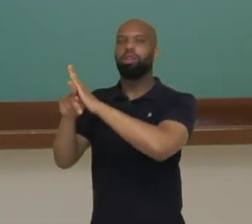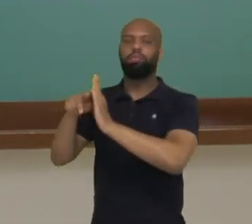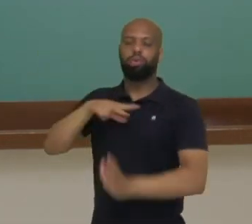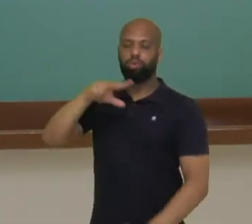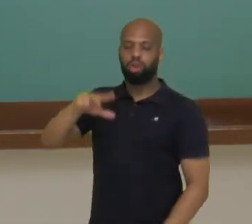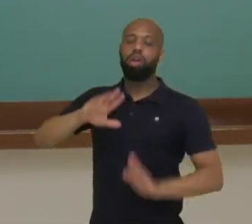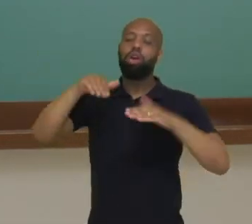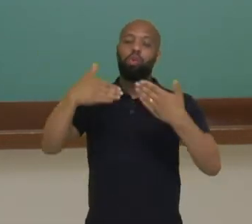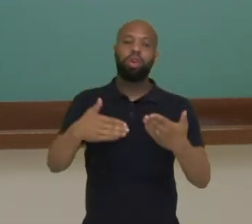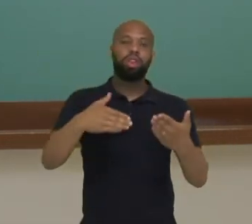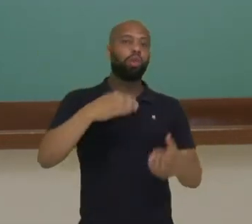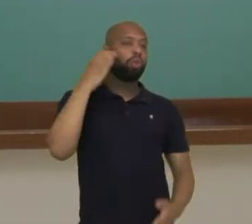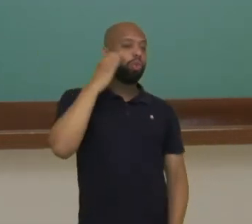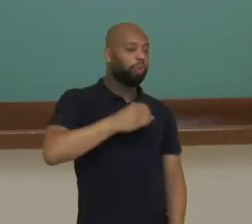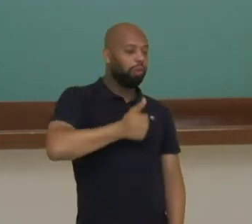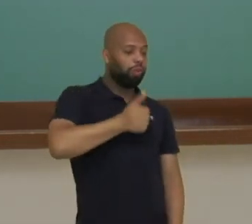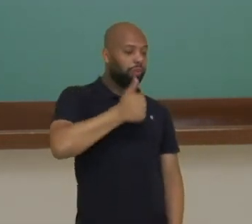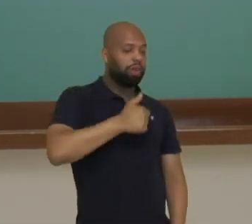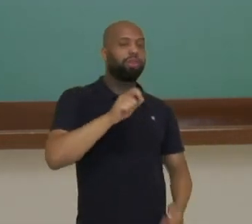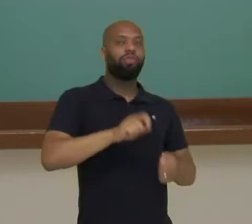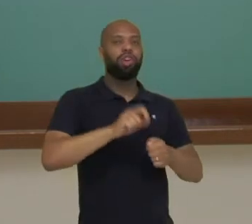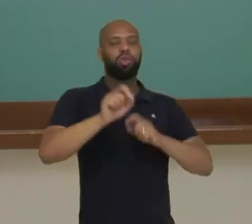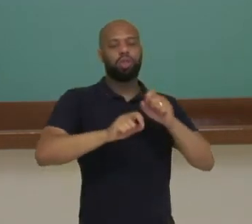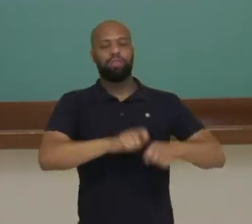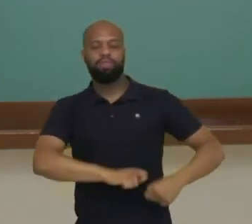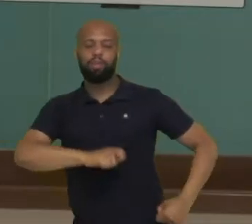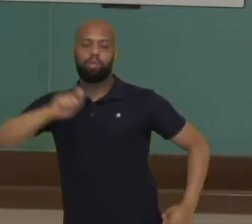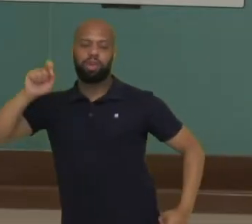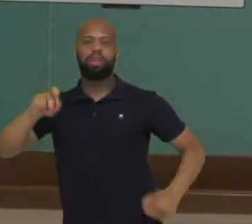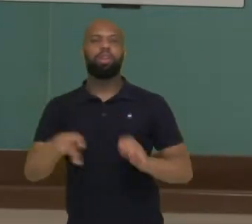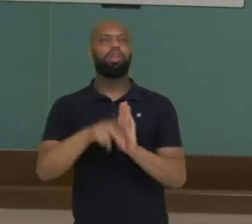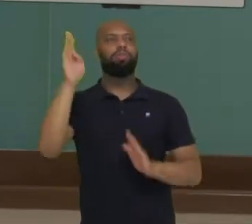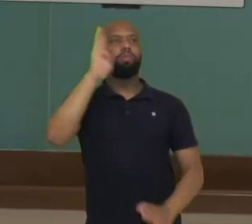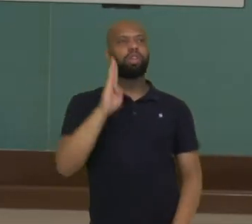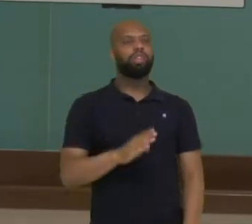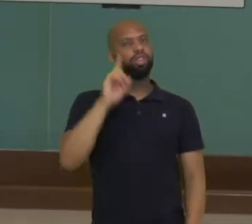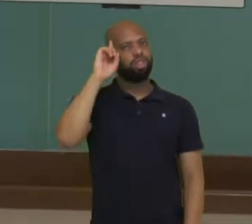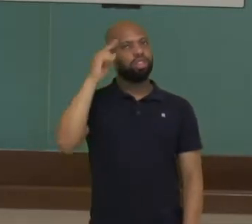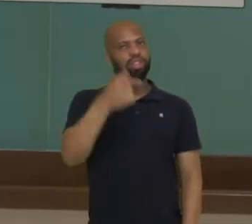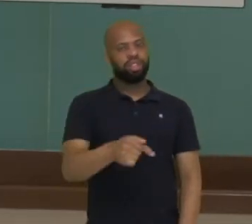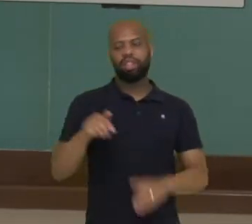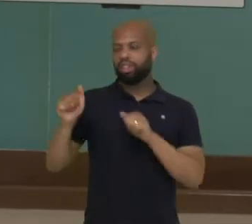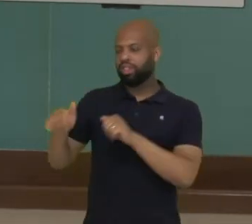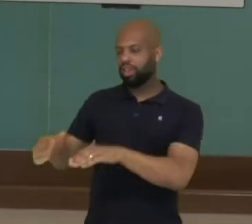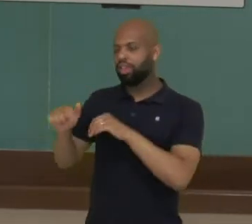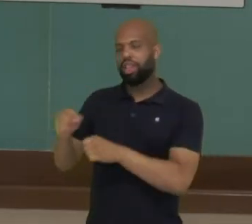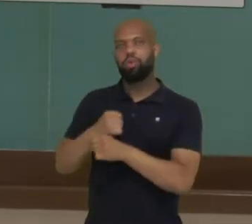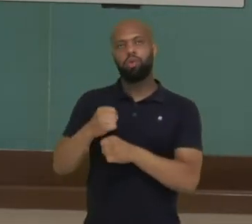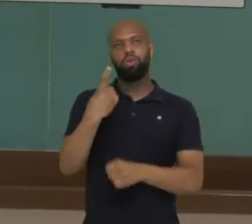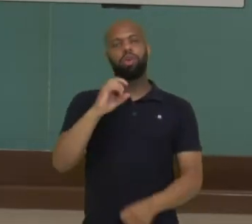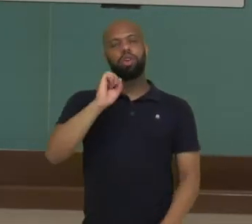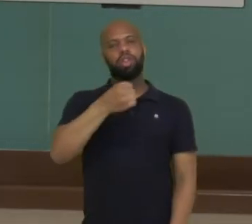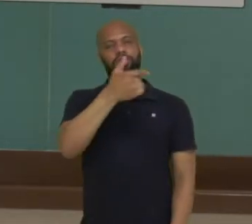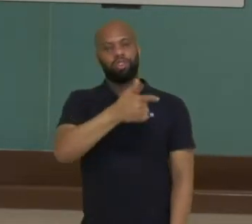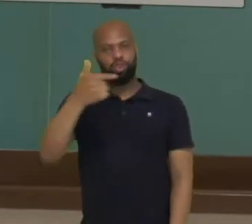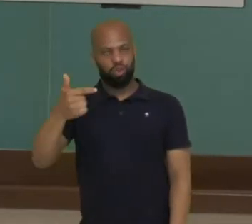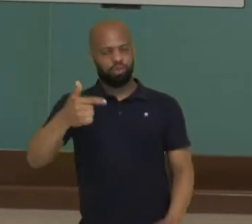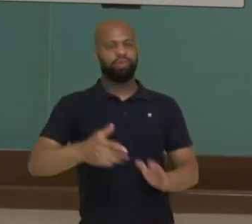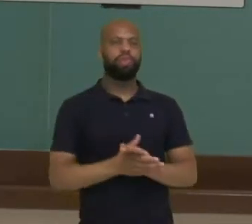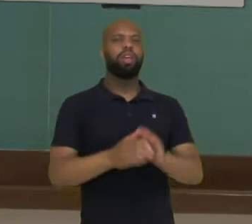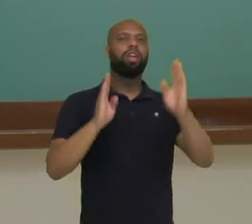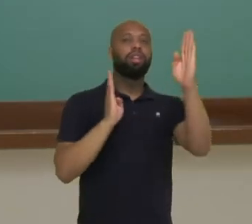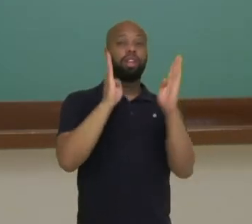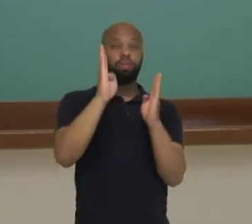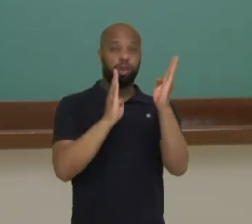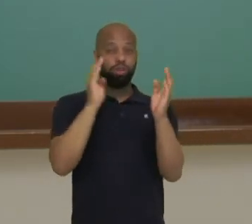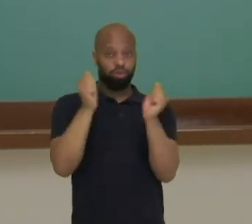vai proclamar a independência do Brasil em 7 de setembro de 1822. Durante